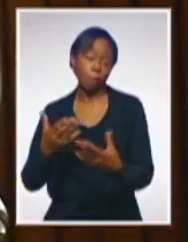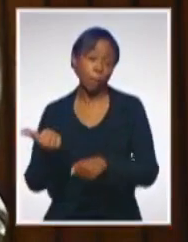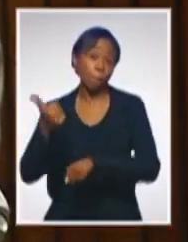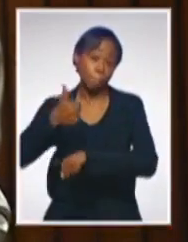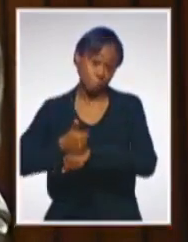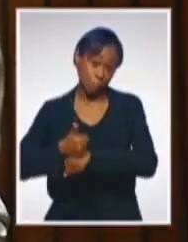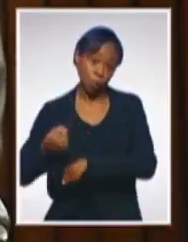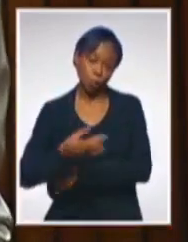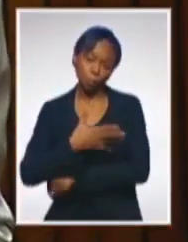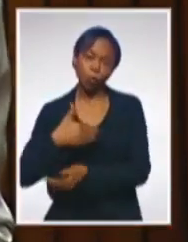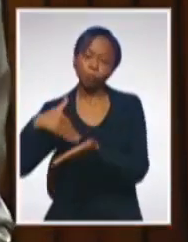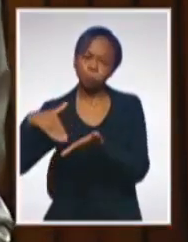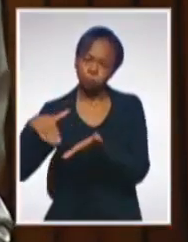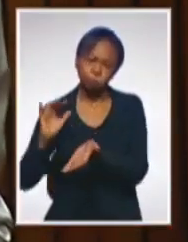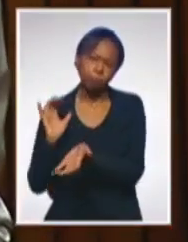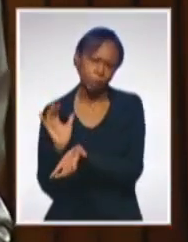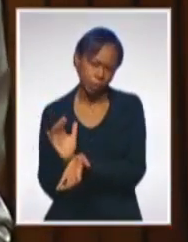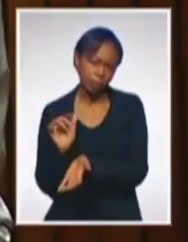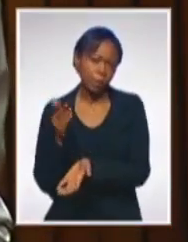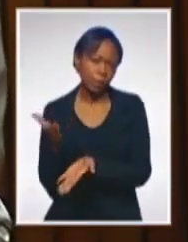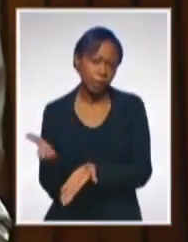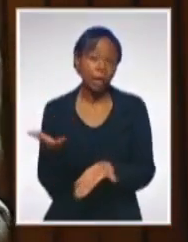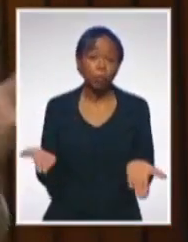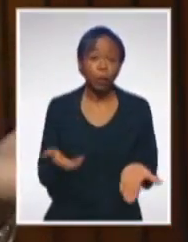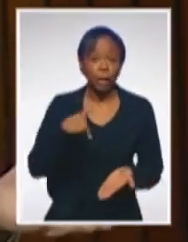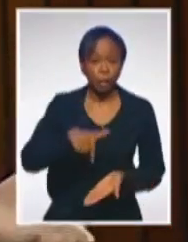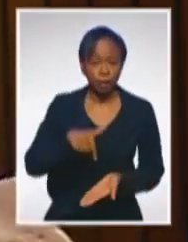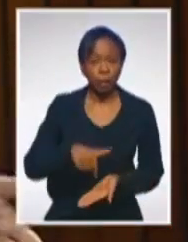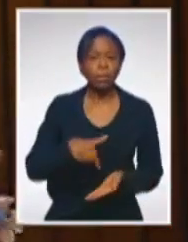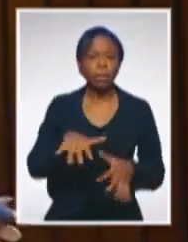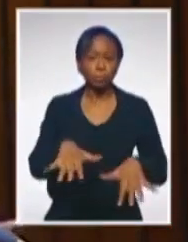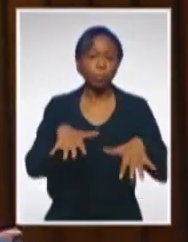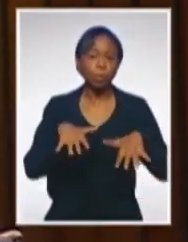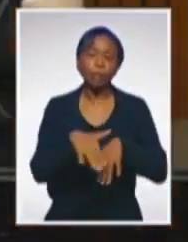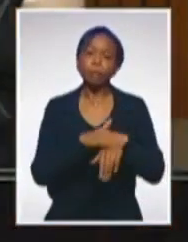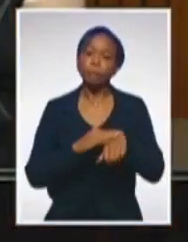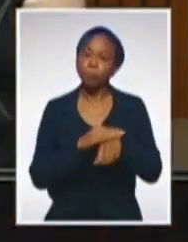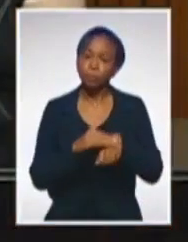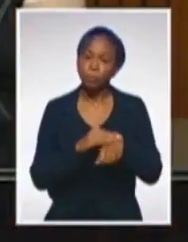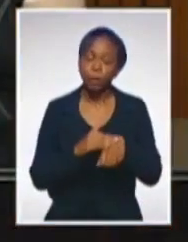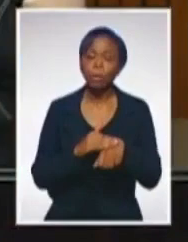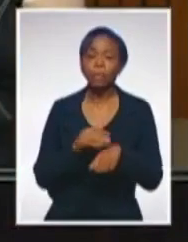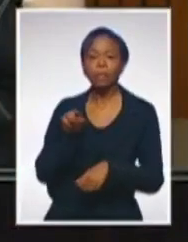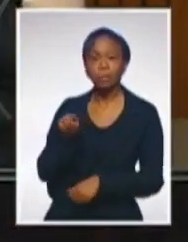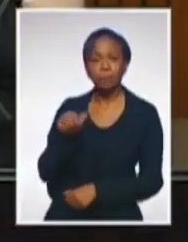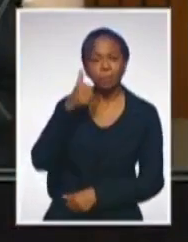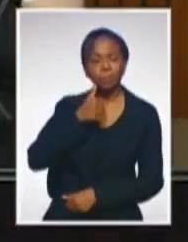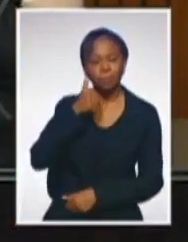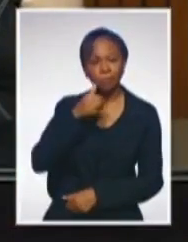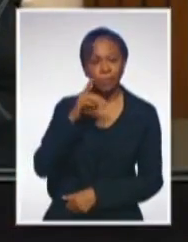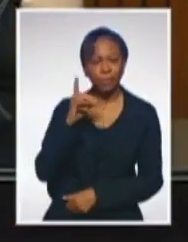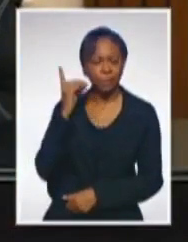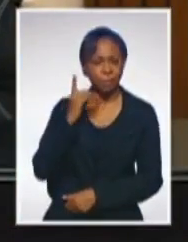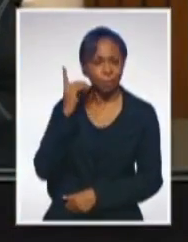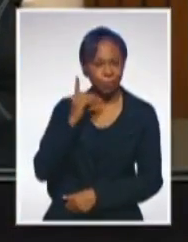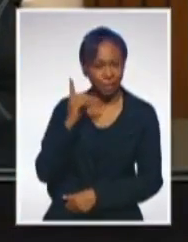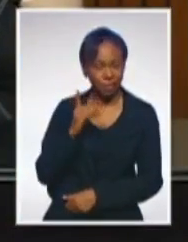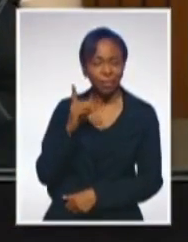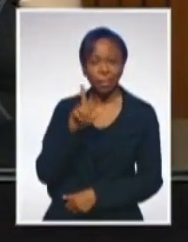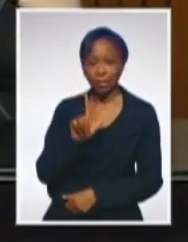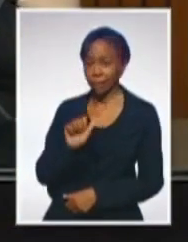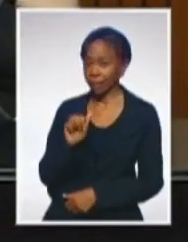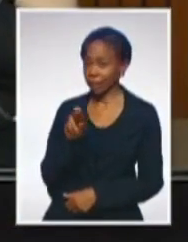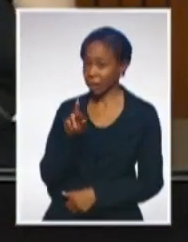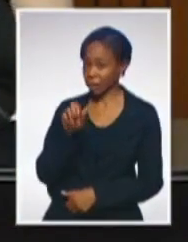gente vai seguindo aqui agora com as nossas conversas aqui no plenário. A gente recebe então a deputada eleita Laura Serrano do Partido Novo, que é o